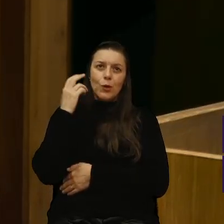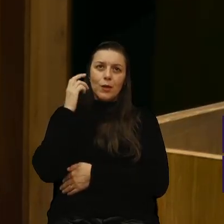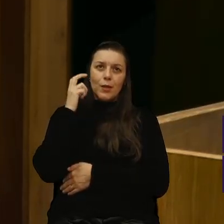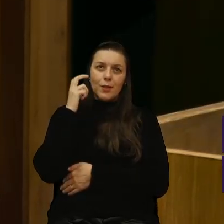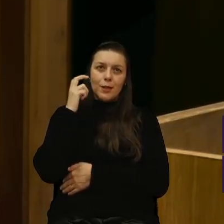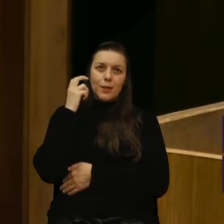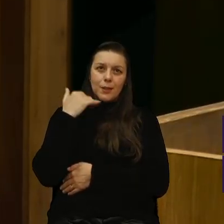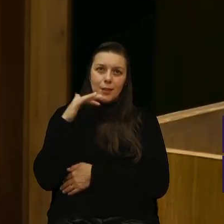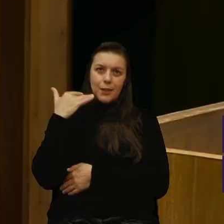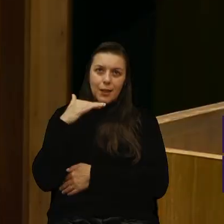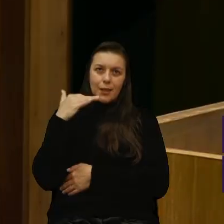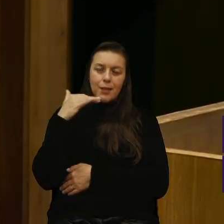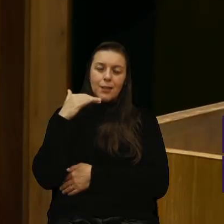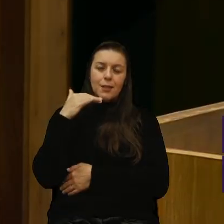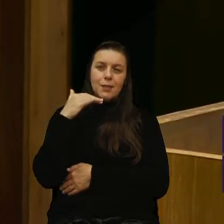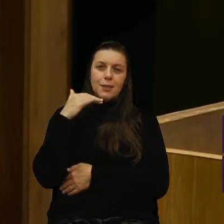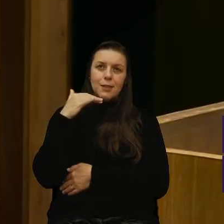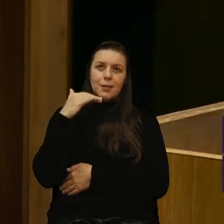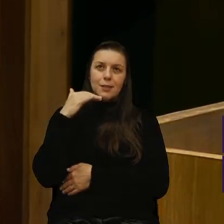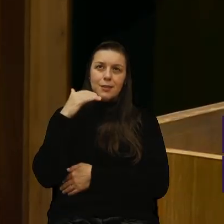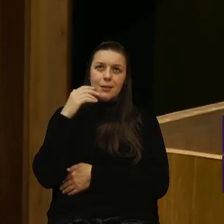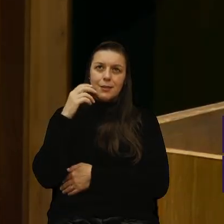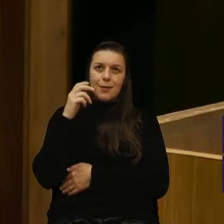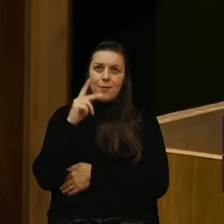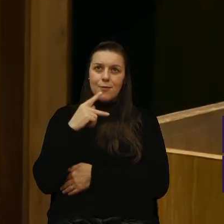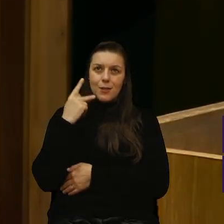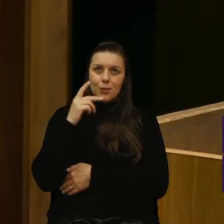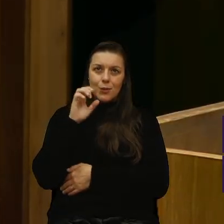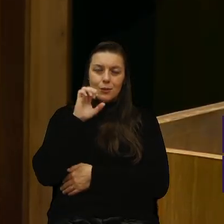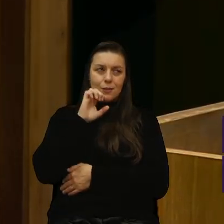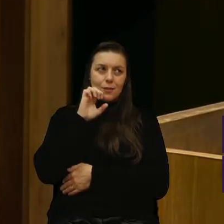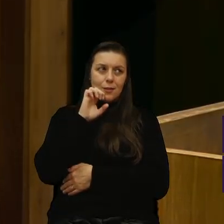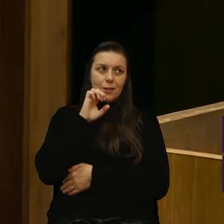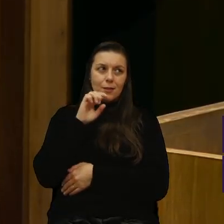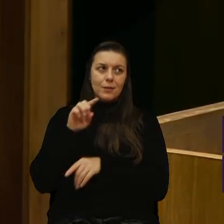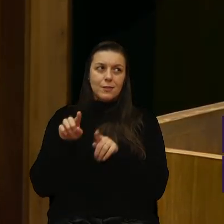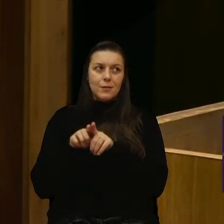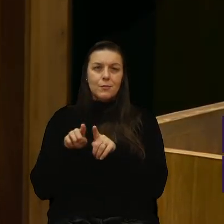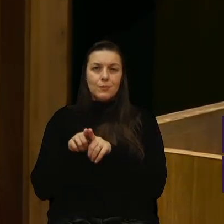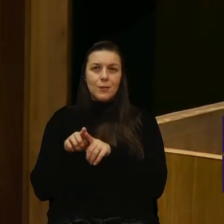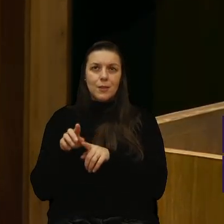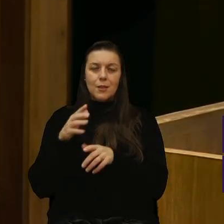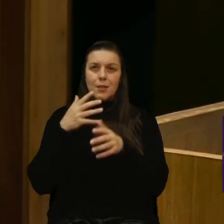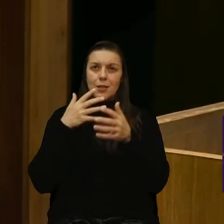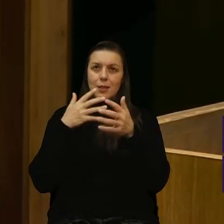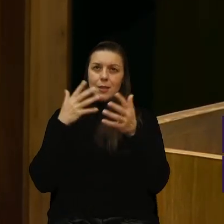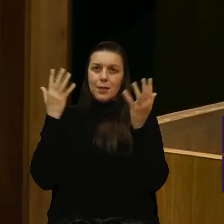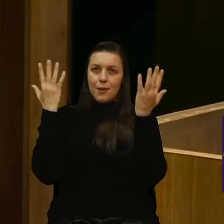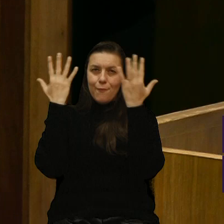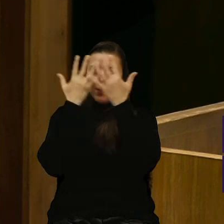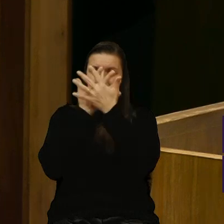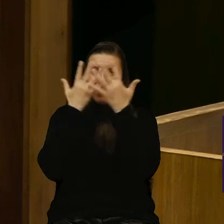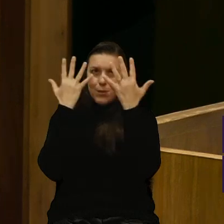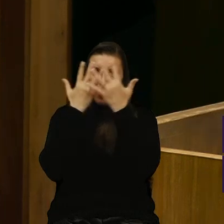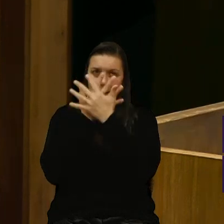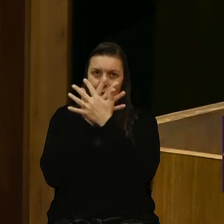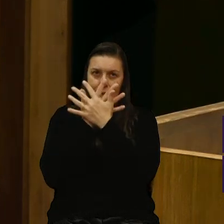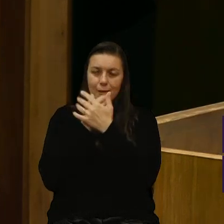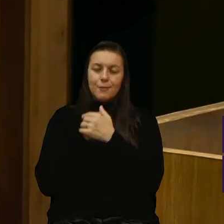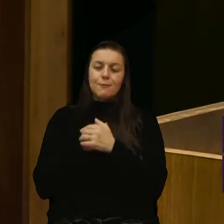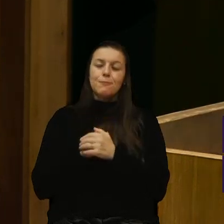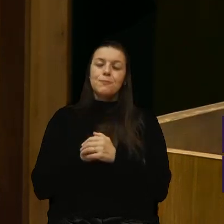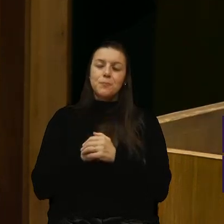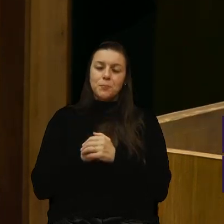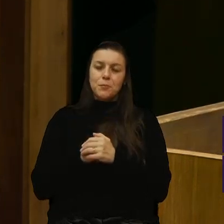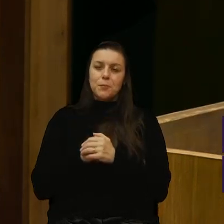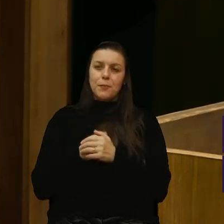delas, alterou o rumo das nossas vidas, porque para entender de invisibilidade em uma sociedade que hoje opta